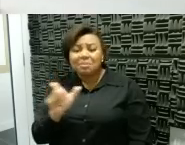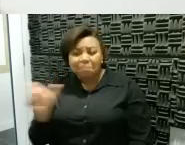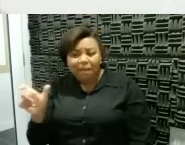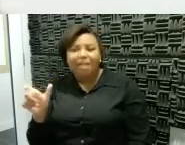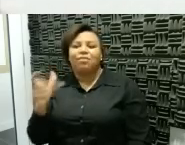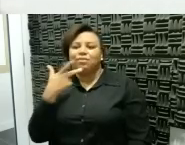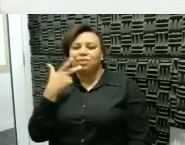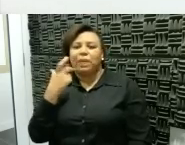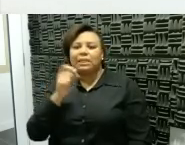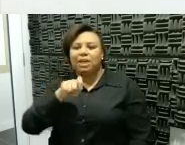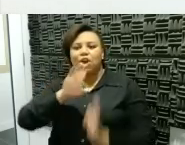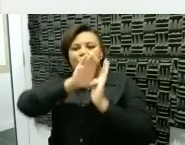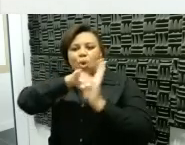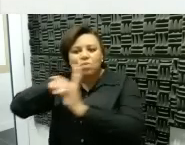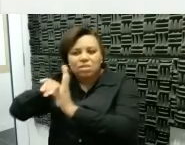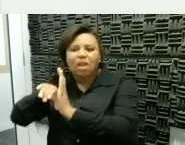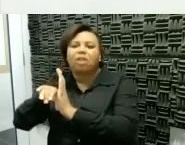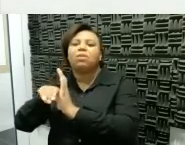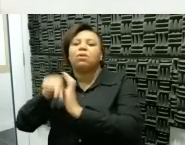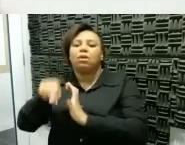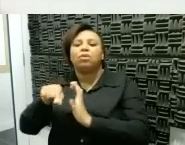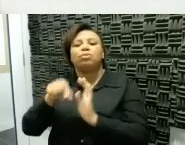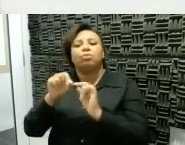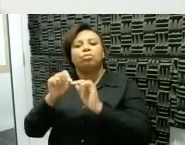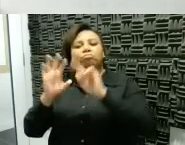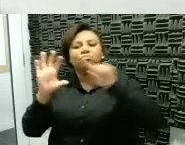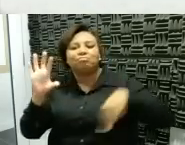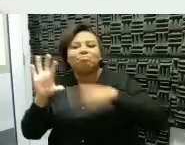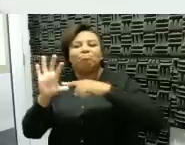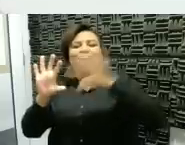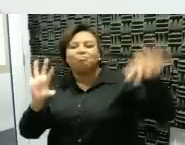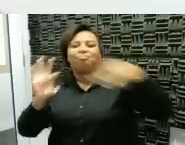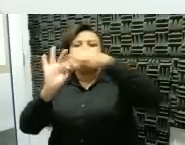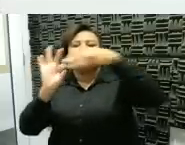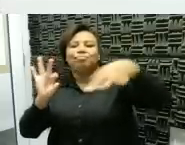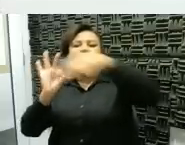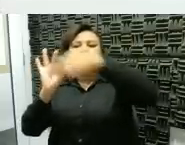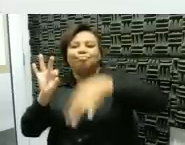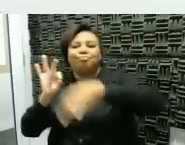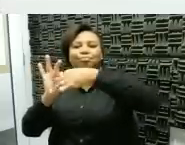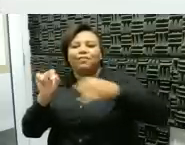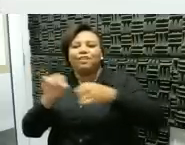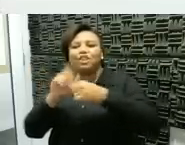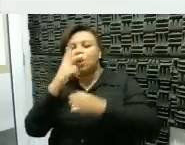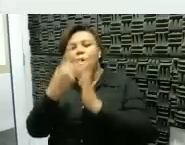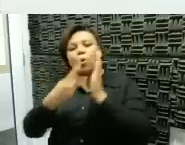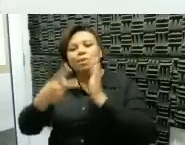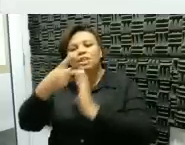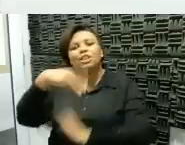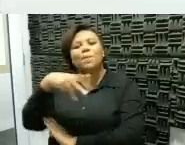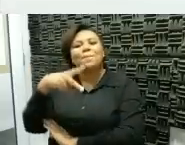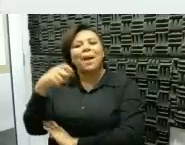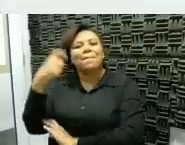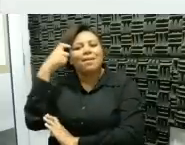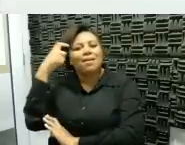ao redor né da da palavra deficiência para pra gente fazer o tipo de um mapa mental assim do que que é importante entender quando se